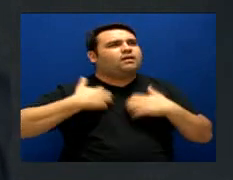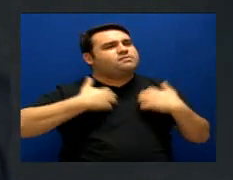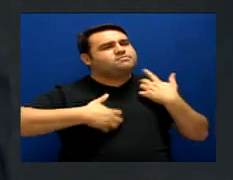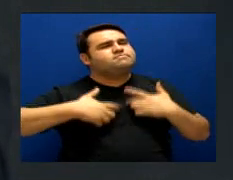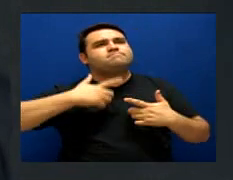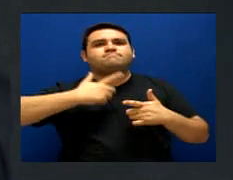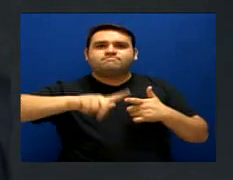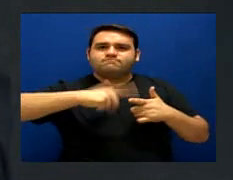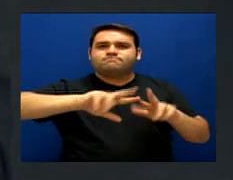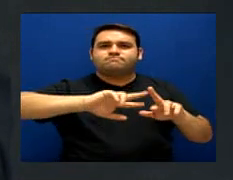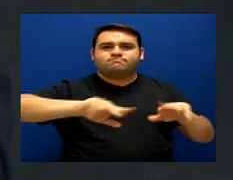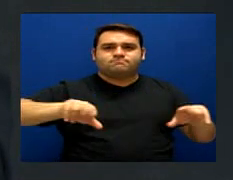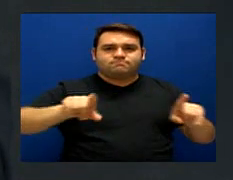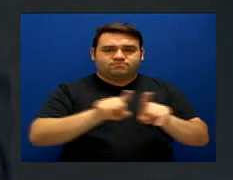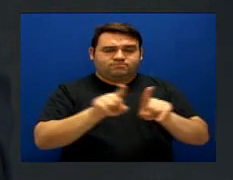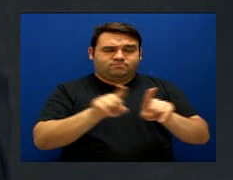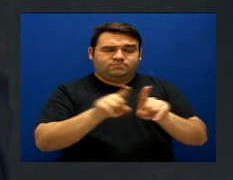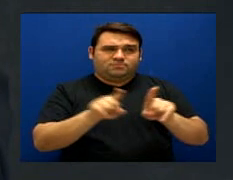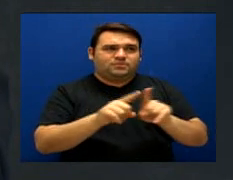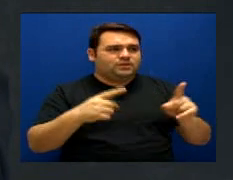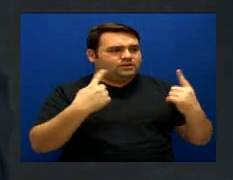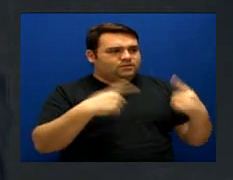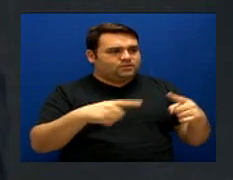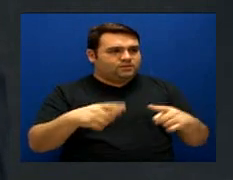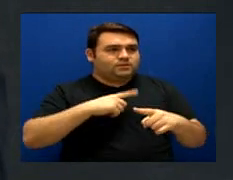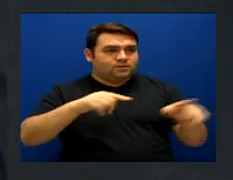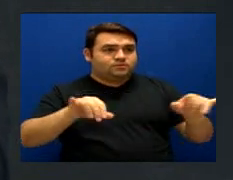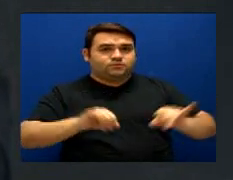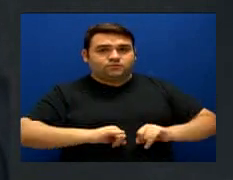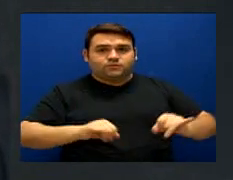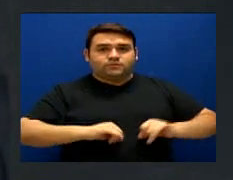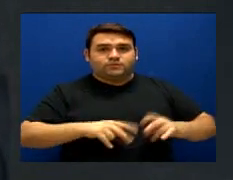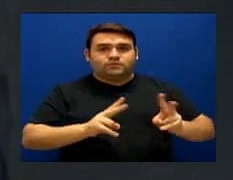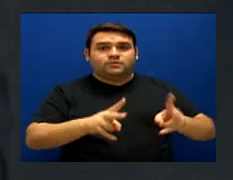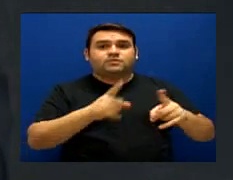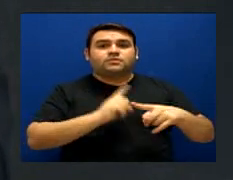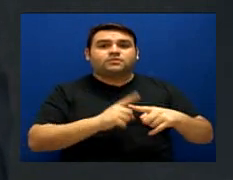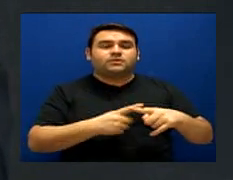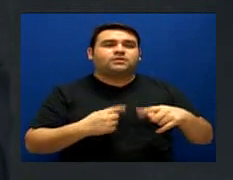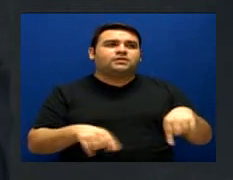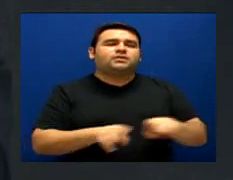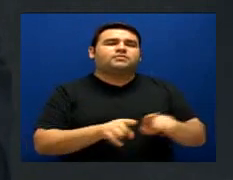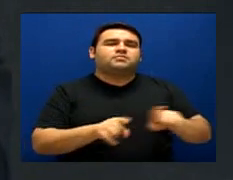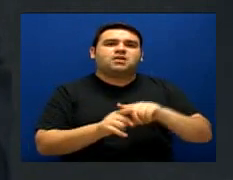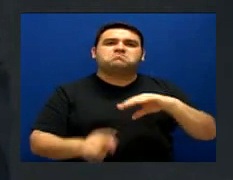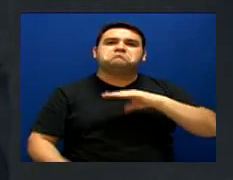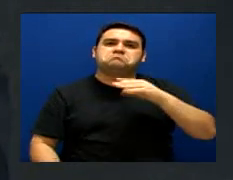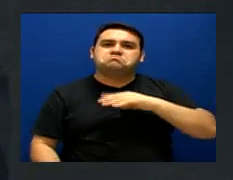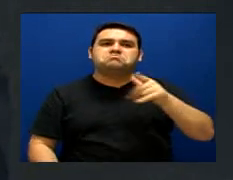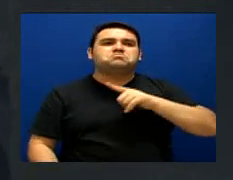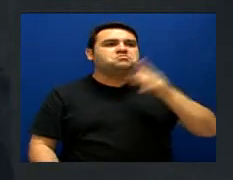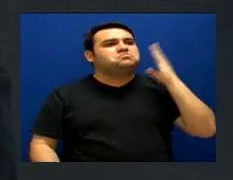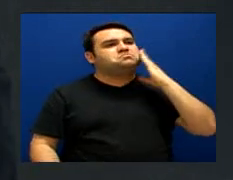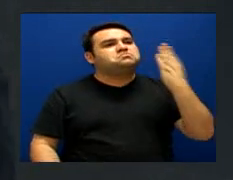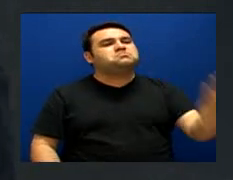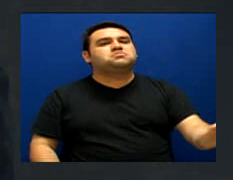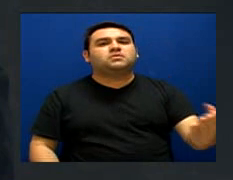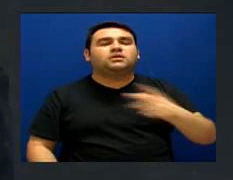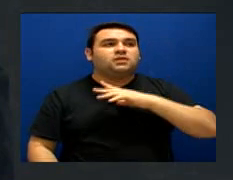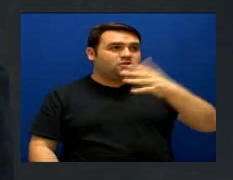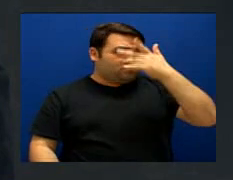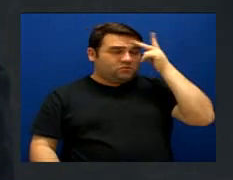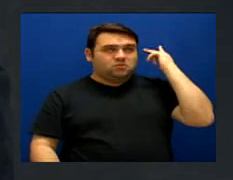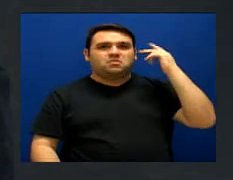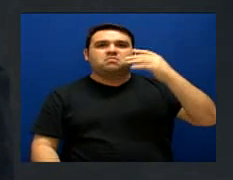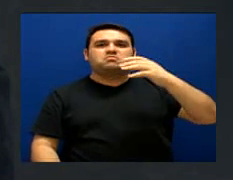angústias e essas perseguições que vocês sofrem, inclusive por ter a coragem de dar cara para bater com relação a muito